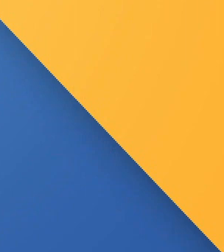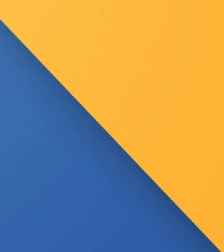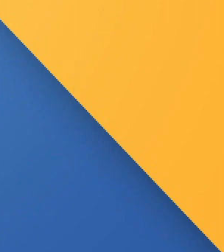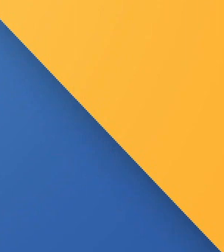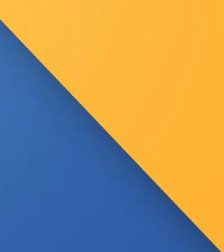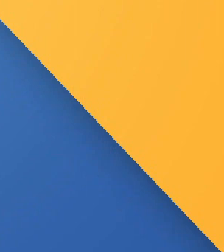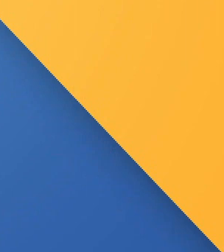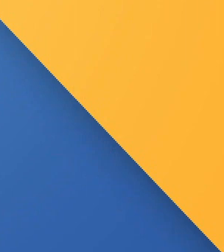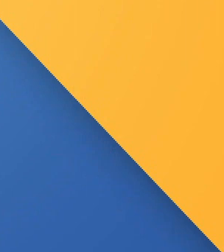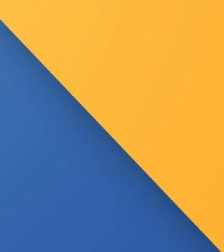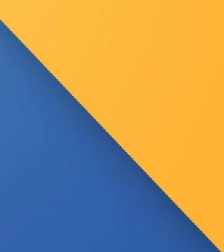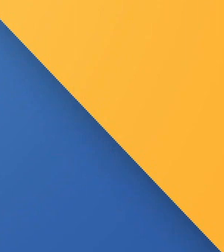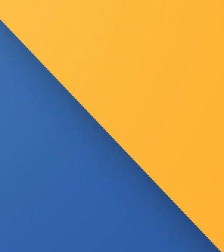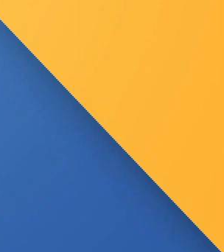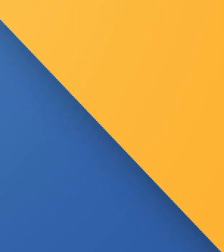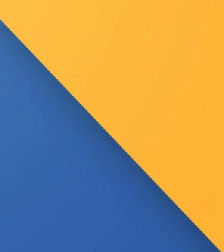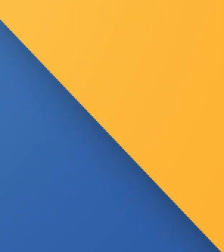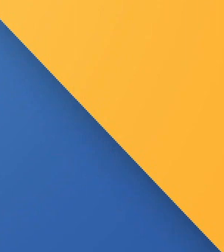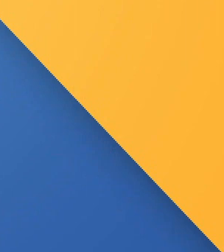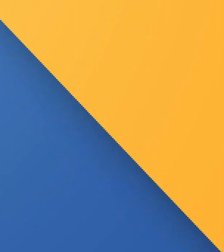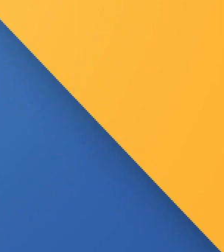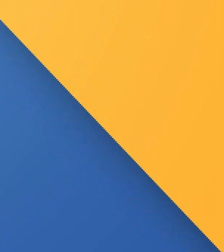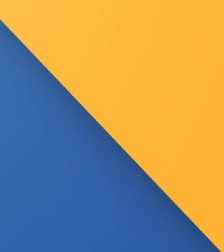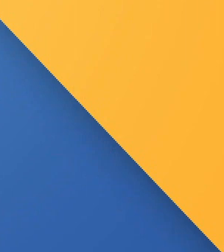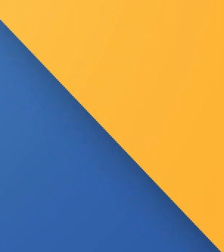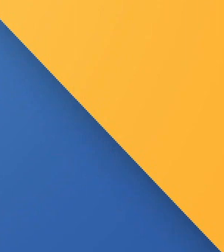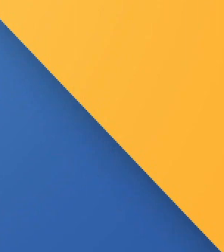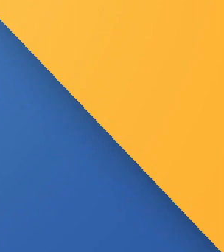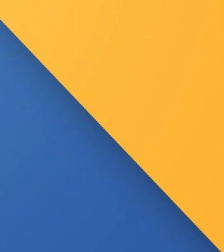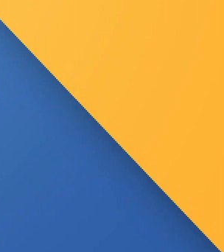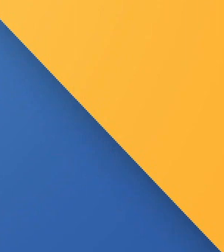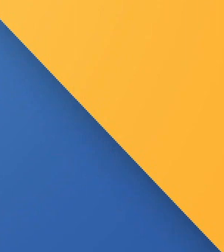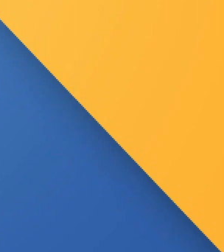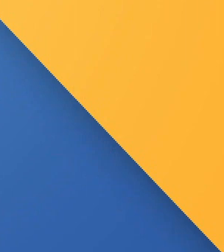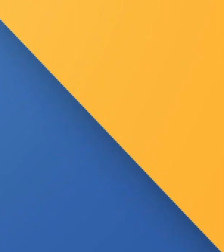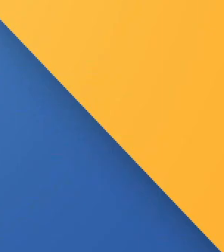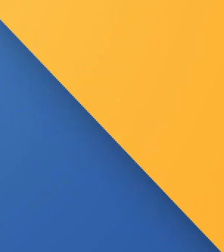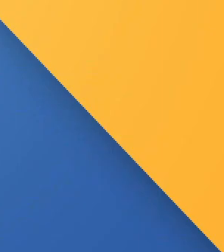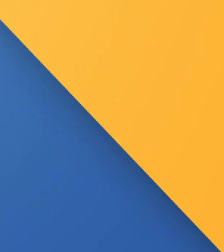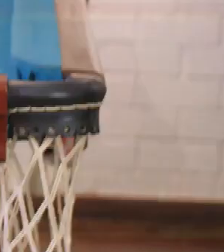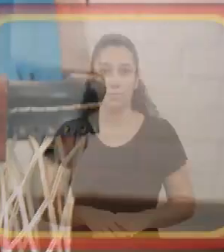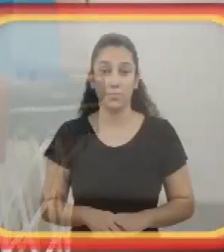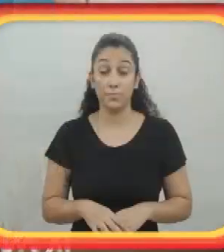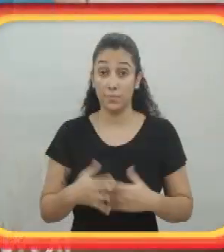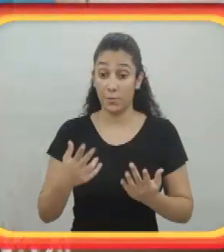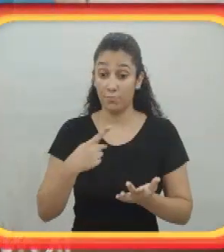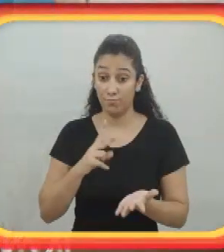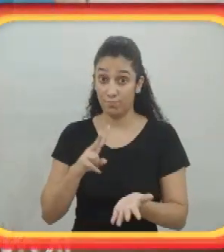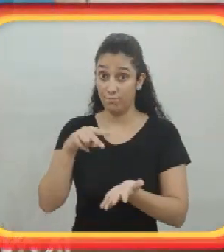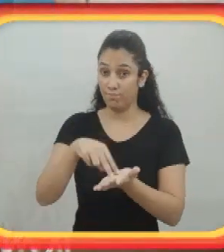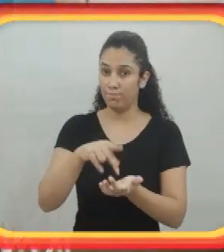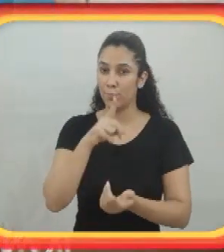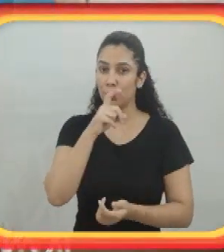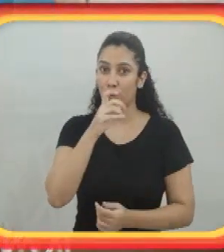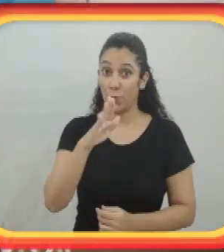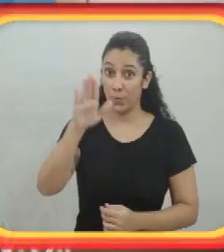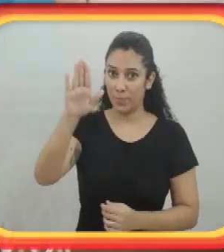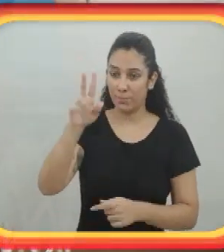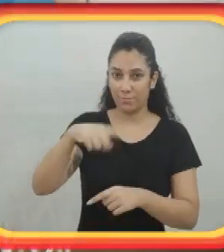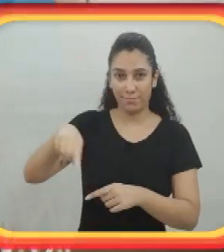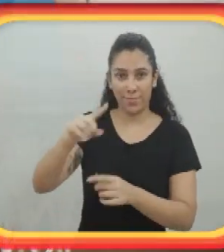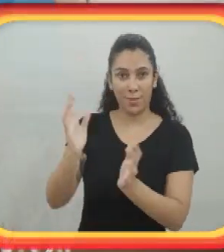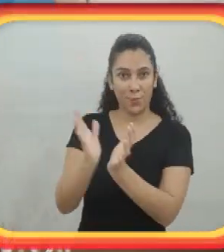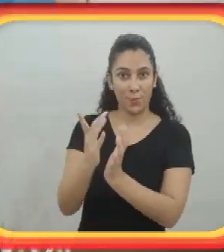Foto: sorridentes Luiz Felipe e Lucas, ambos de terno e gravata cor-de-rosa pink. Eu ter feito juramento pela turma